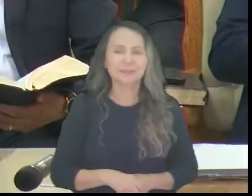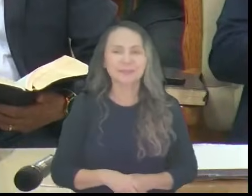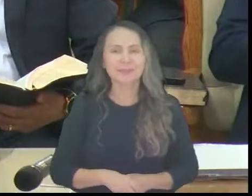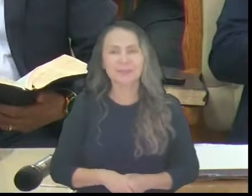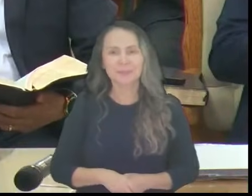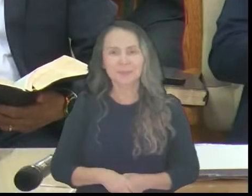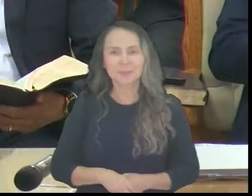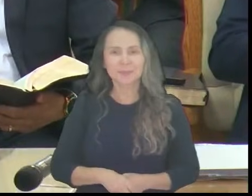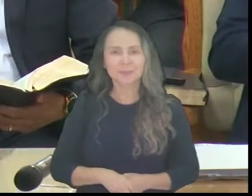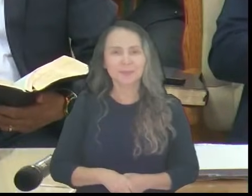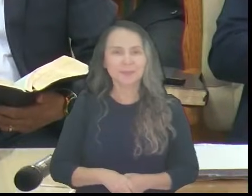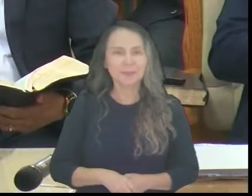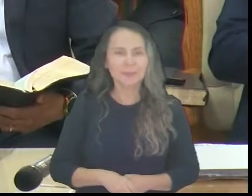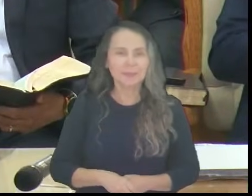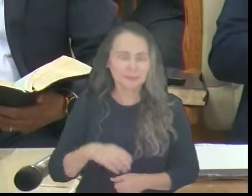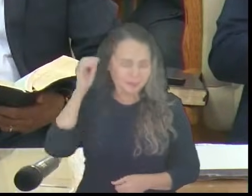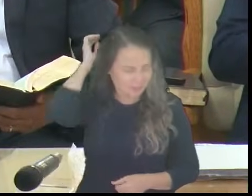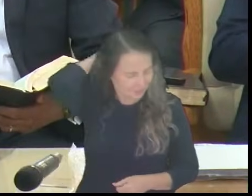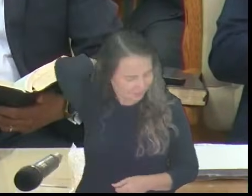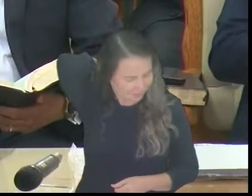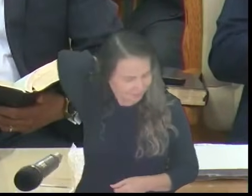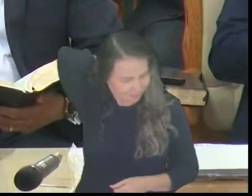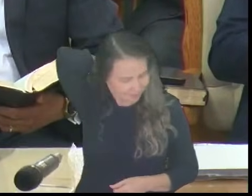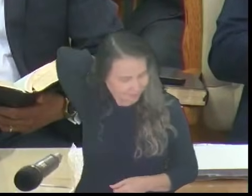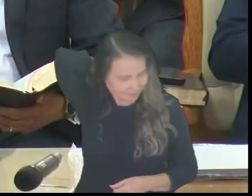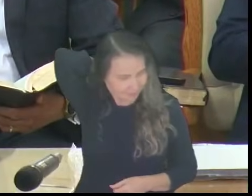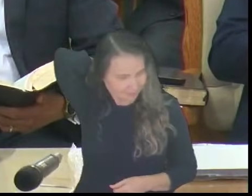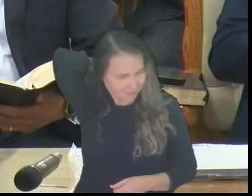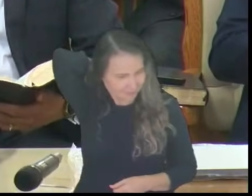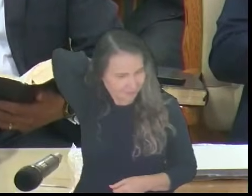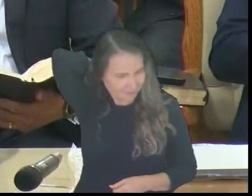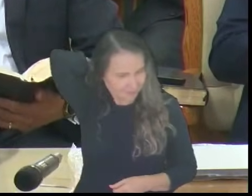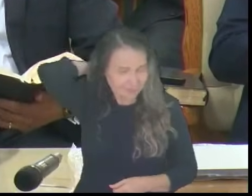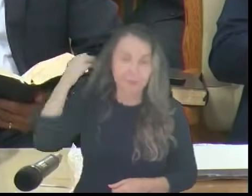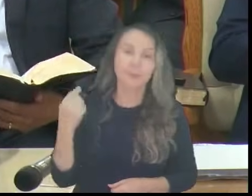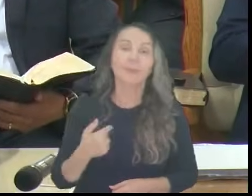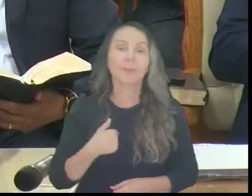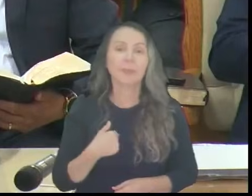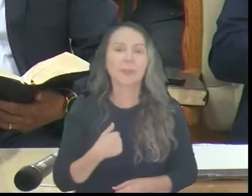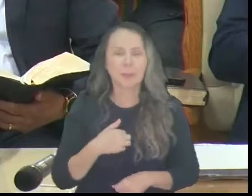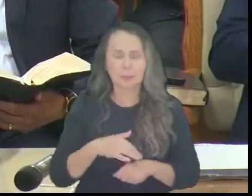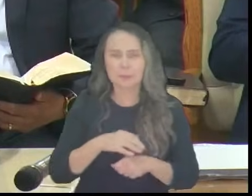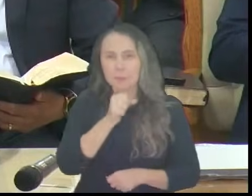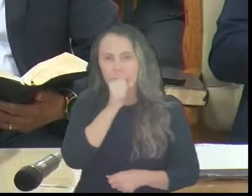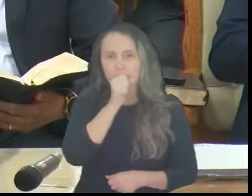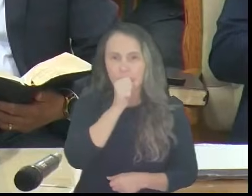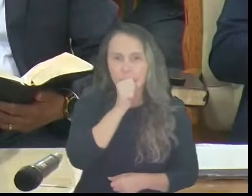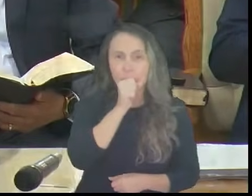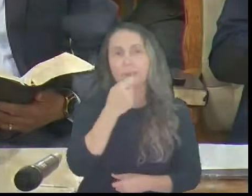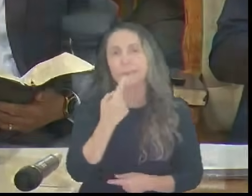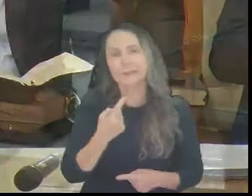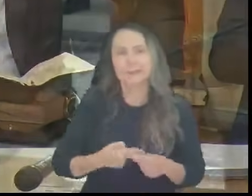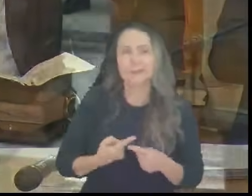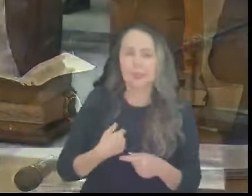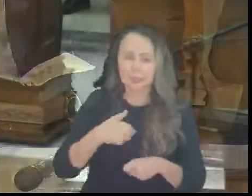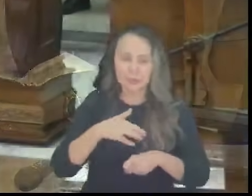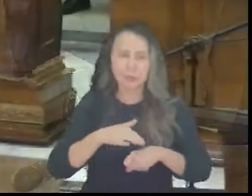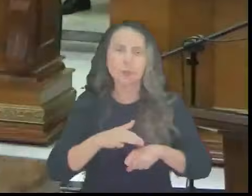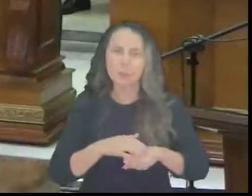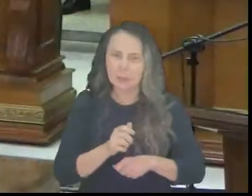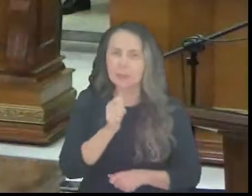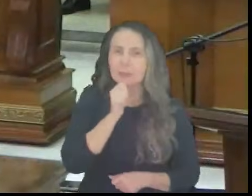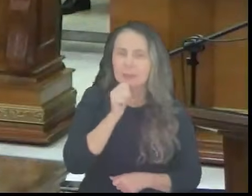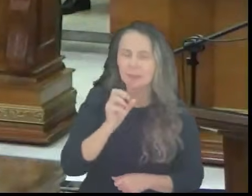Os irmãos me perdoem se eu tossir. É que estou guerreando contra esta enfermidade